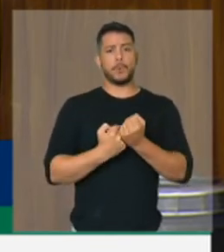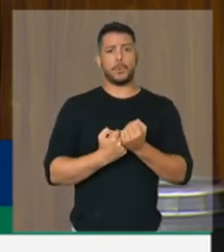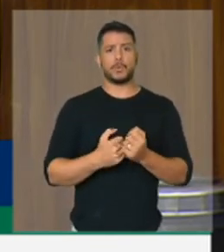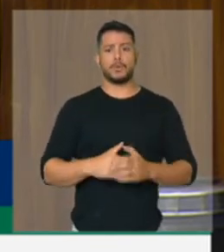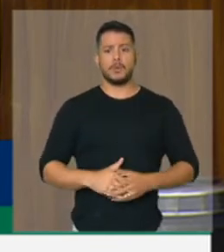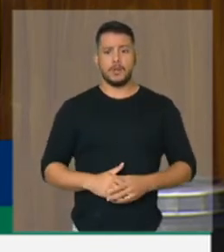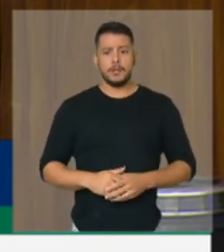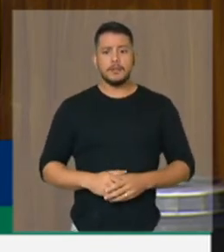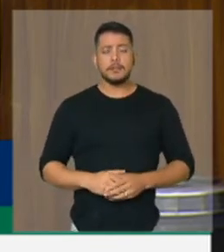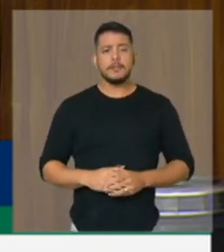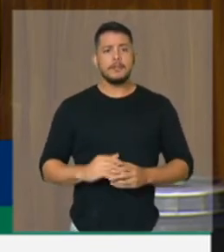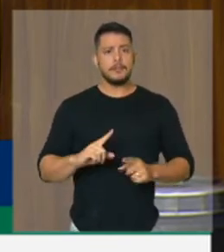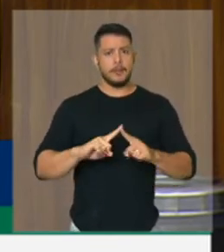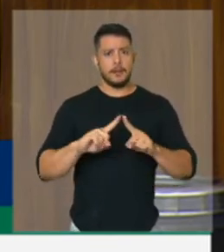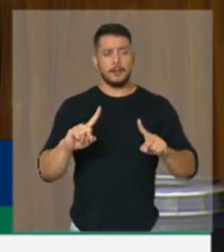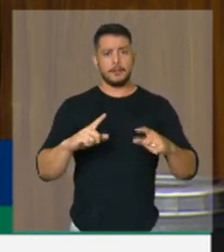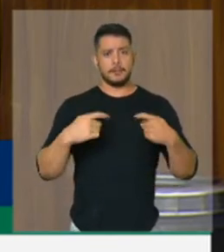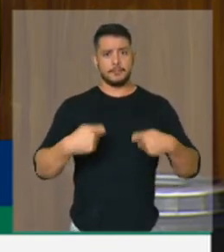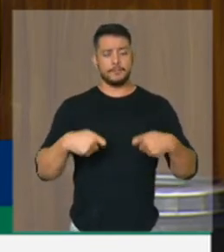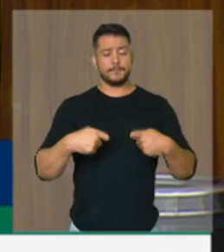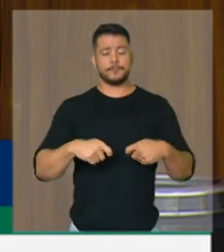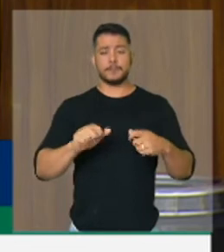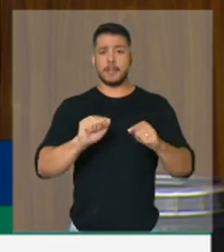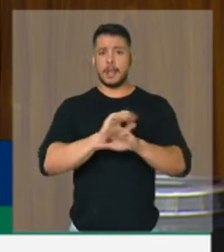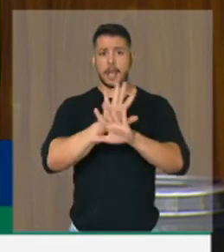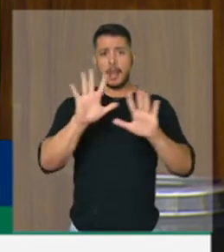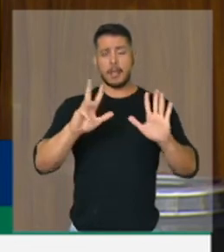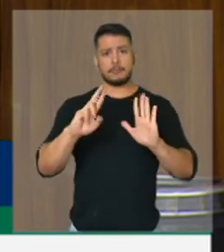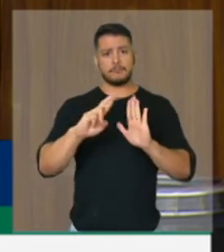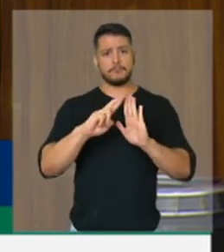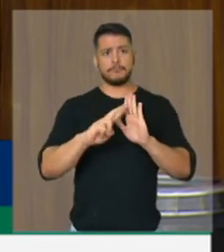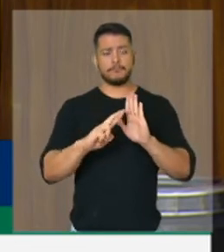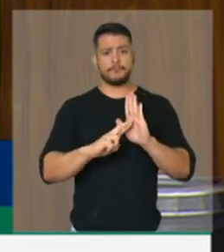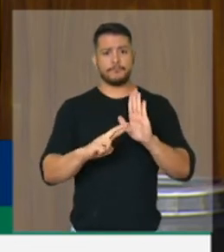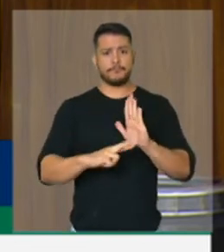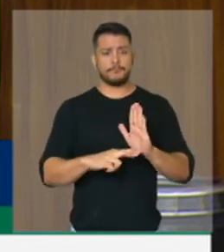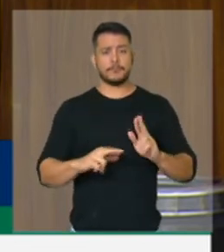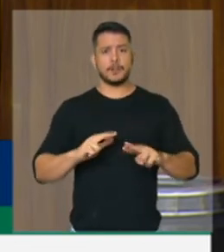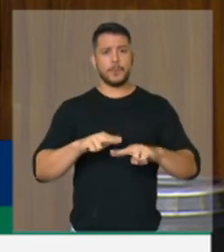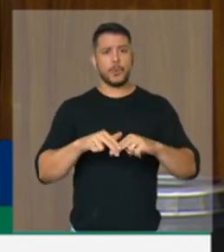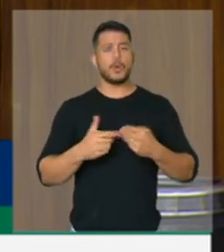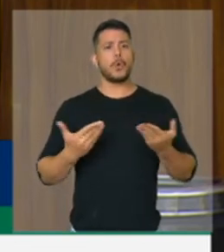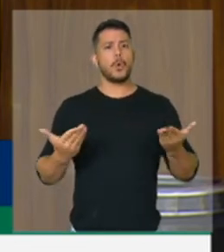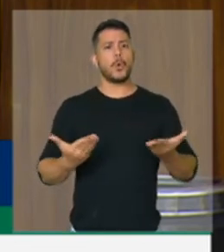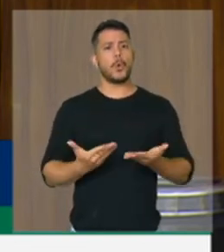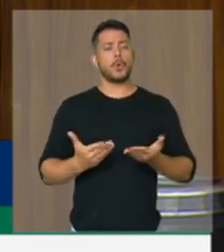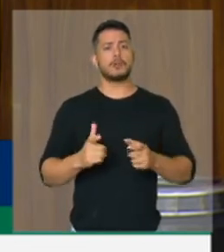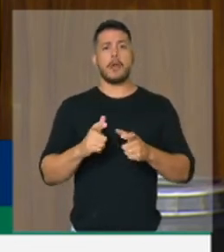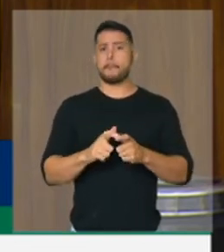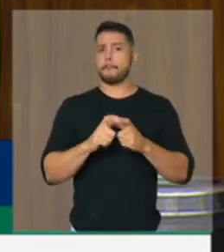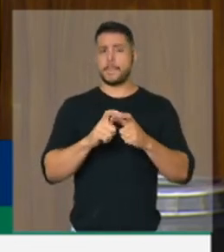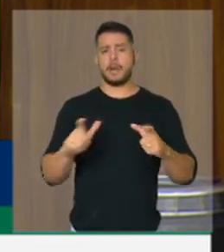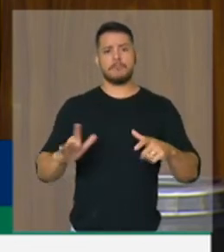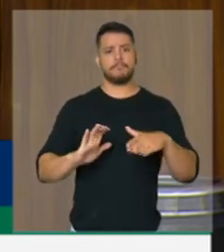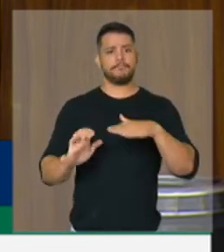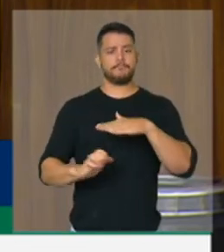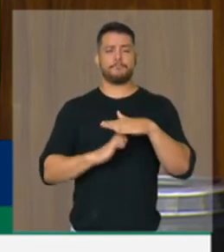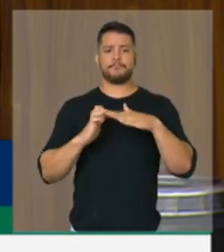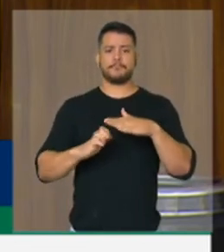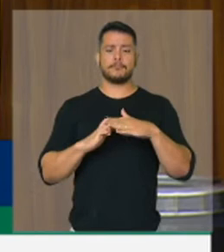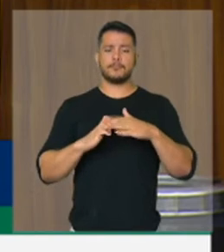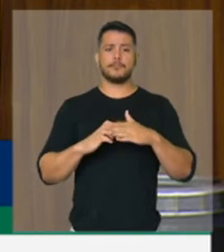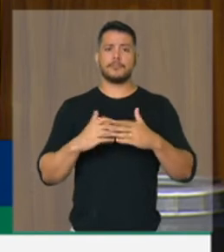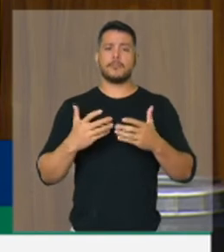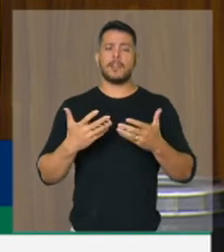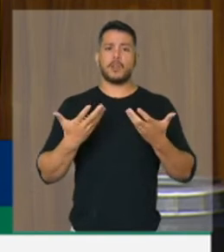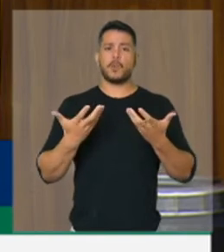com uma regulação clara. Porque hoje muitas dessas empresas não estão servindo ao povo brasileiro, e sim ao interesse dos seus próprios